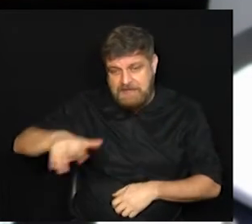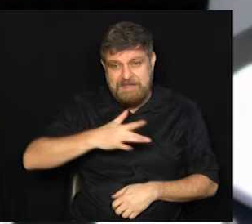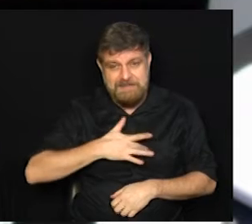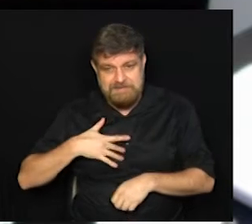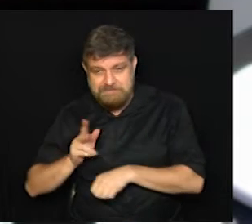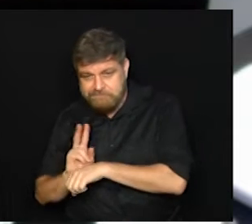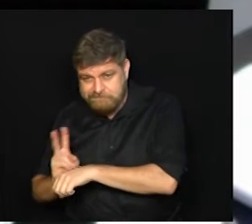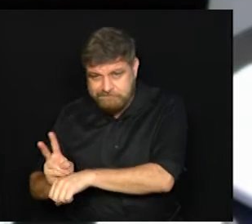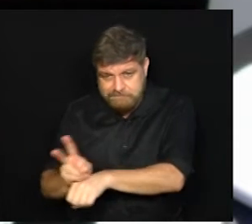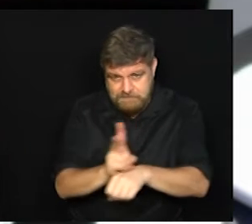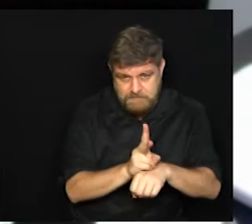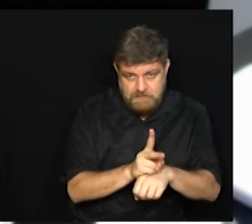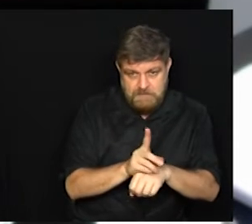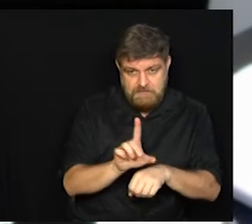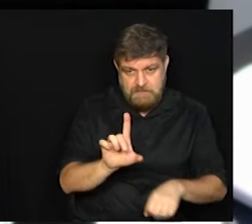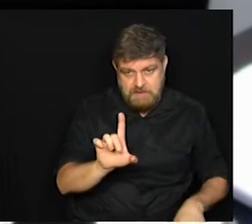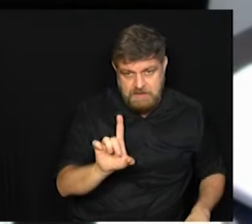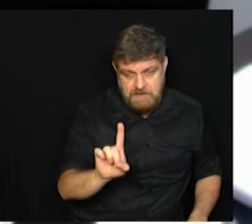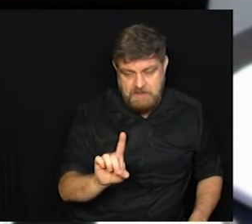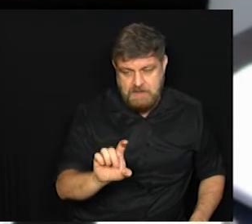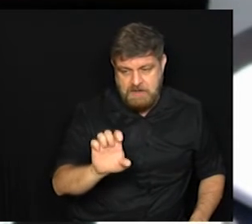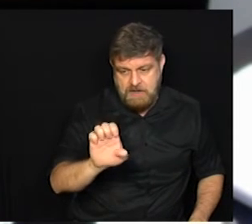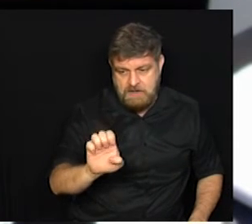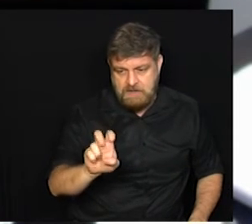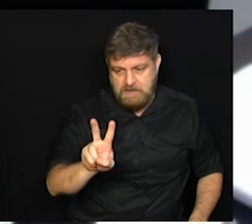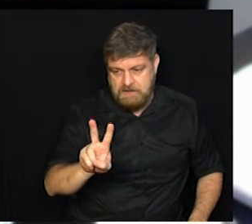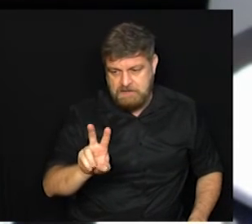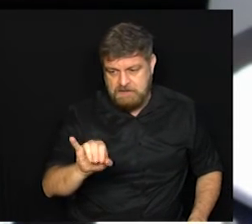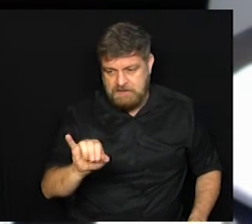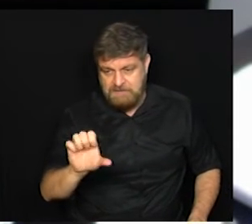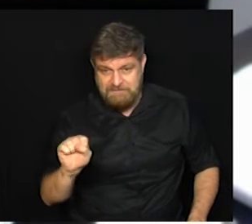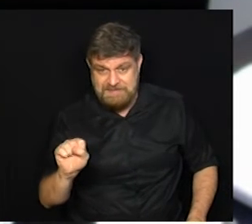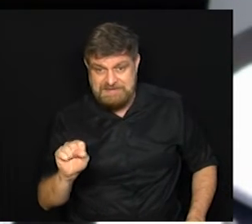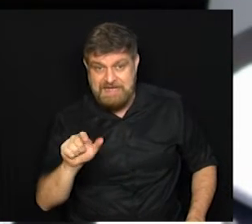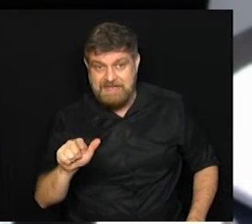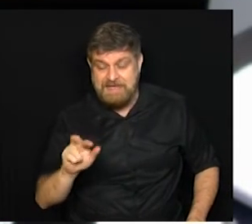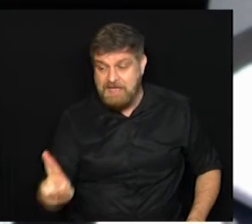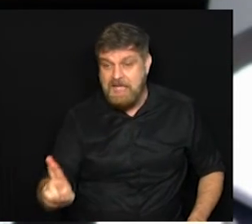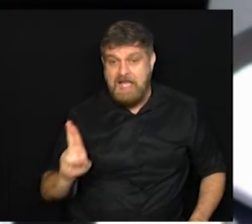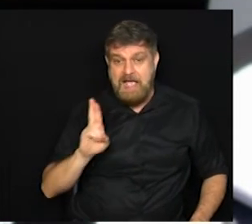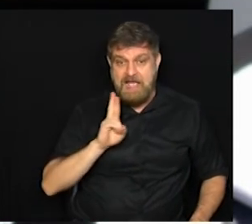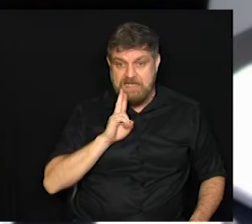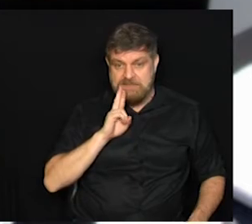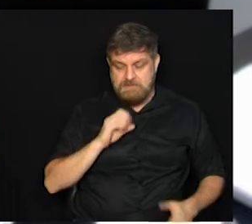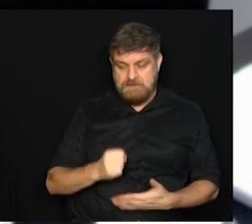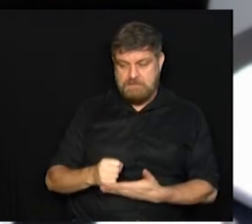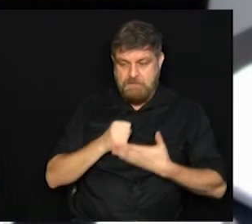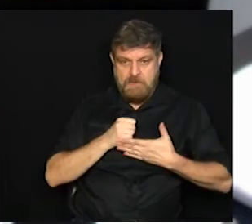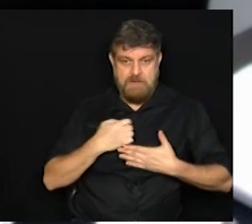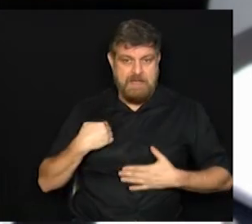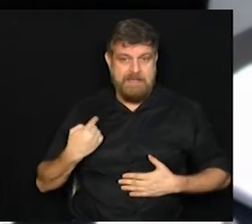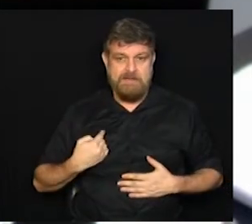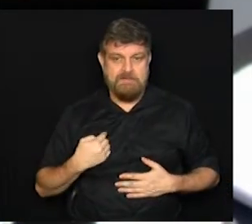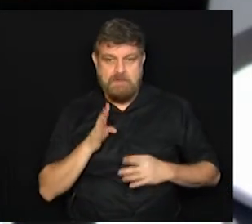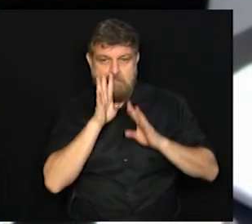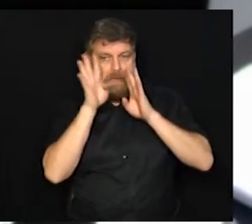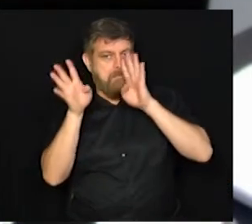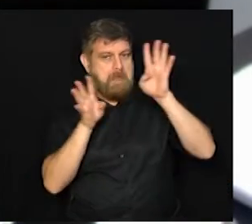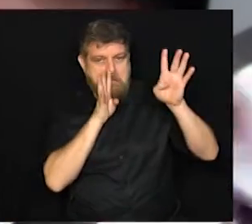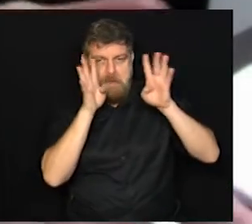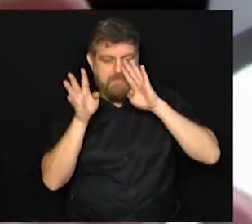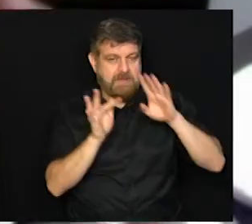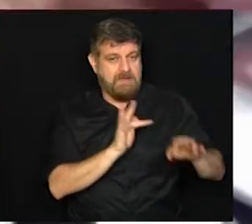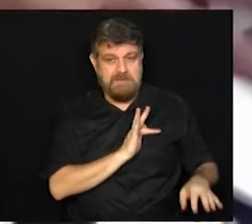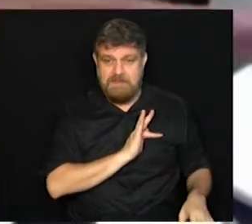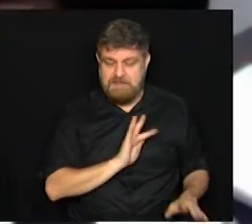da Devisa, que eu acho que quem tem capacidade para me dar esse respaldo são eles, né? Eu não vou entrar numa questão técnica, porque